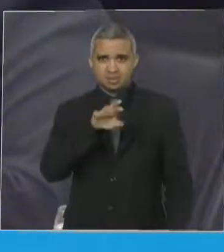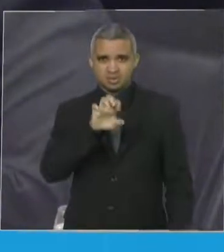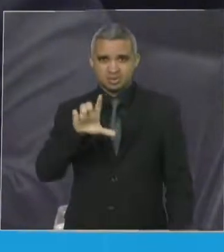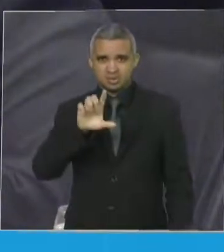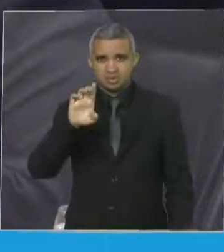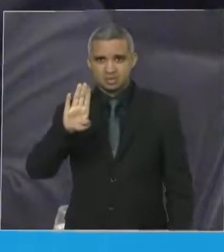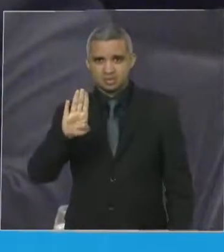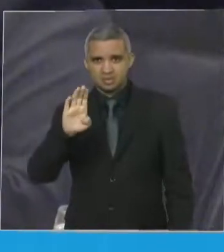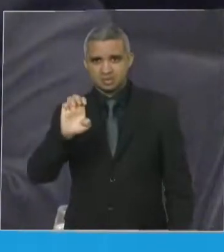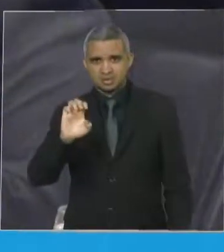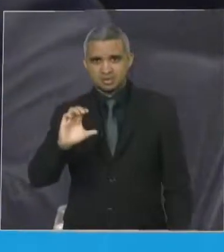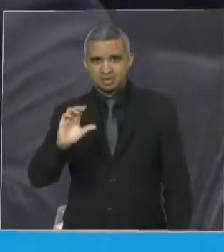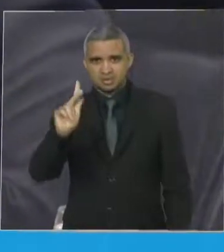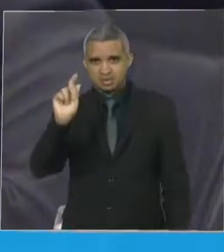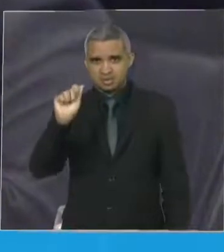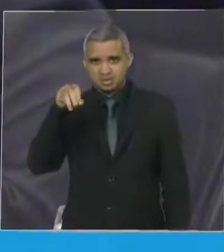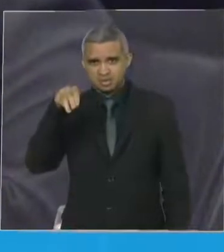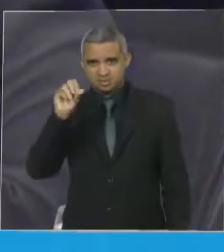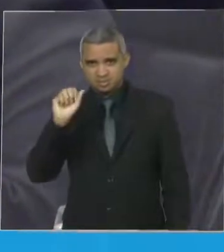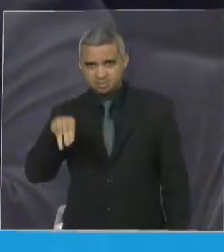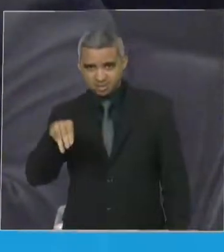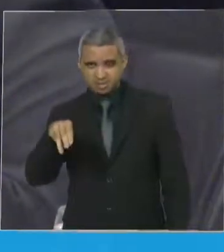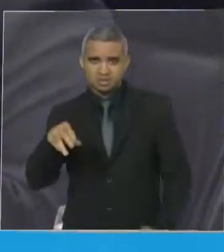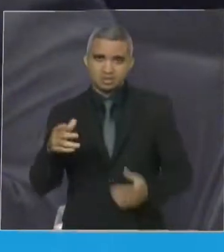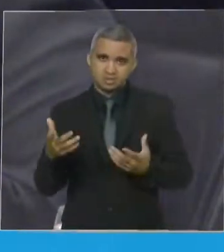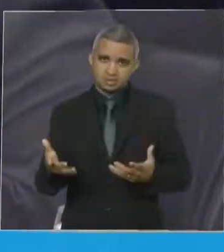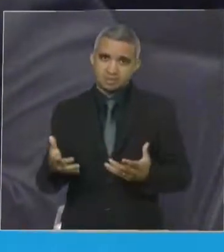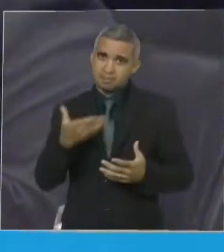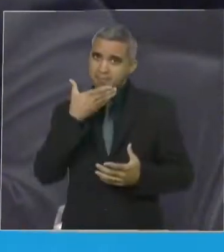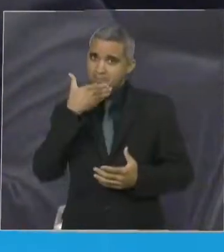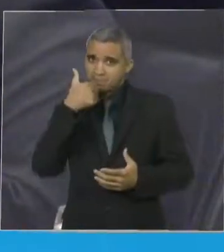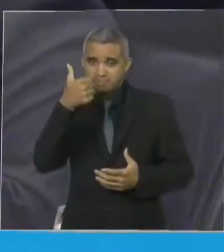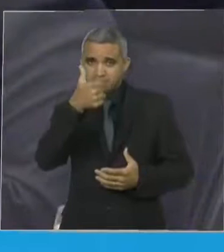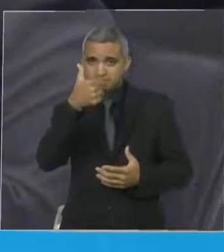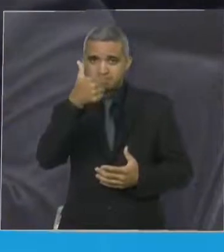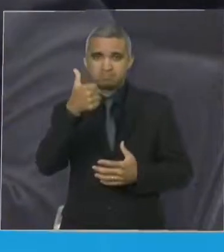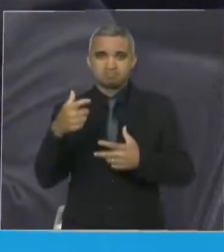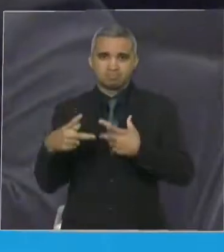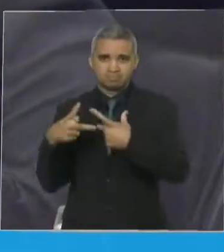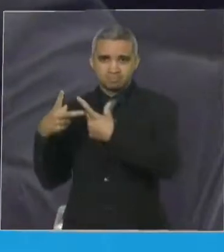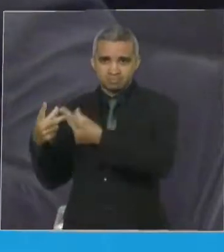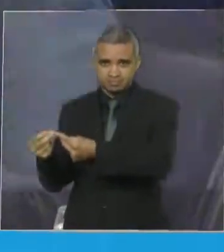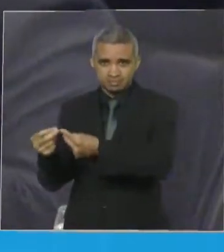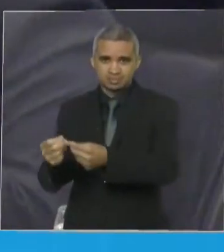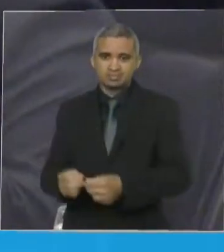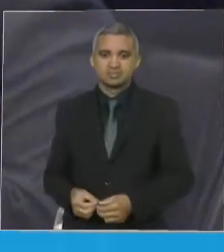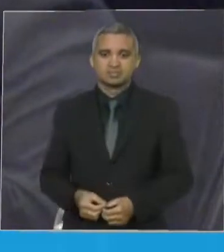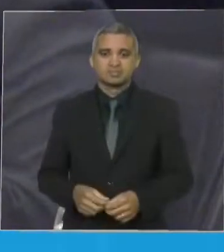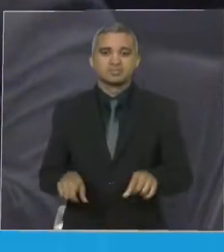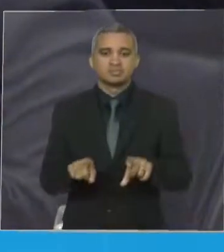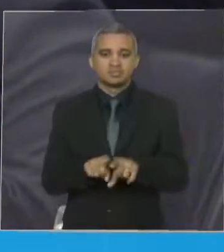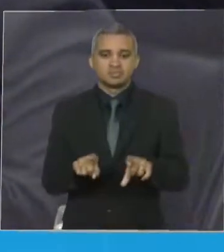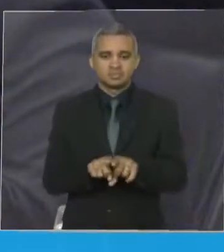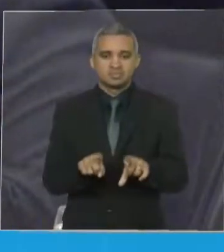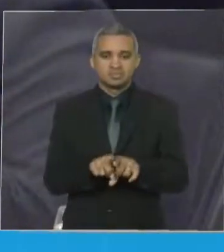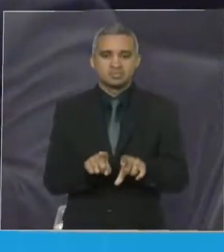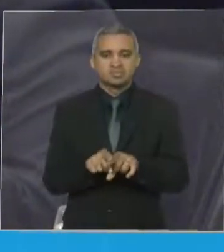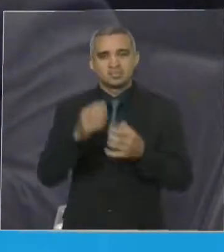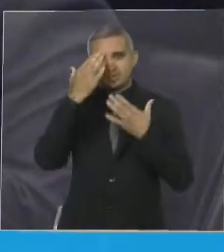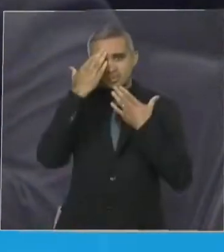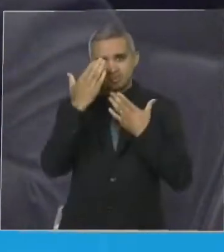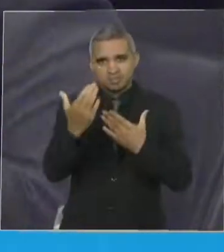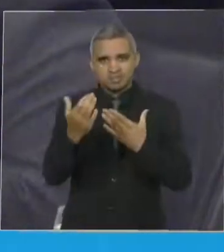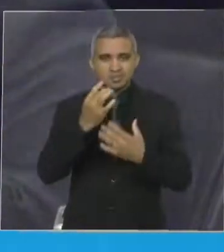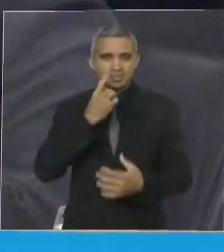Assembleia Legislativa. E aqui, deputado Cabo Campos, eu quero lhe agradecer também por permitir que eu estivesse hoje